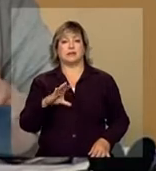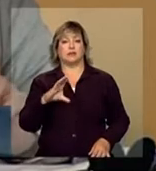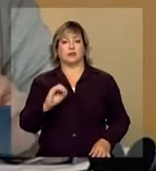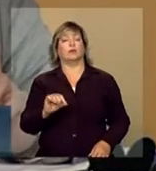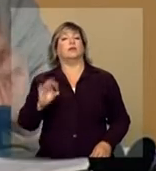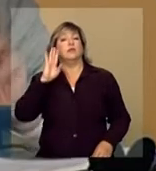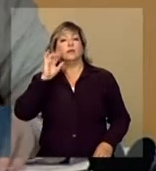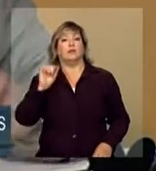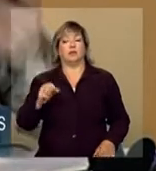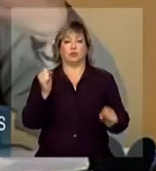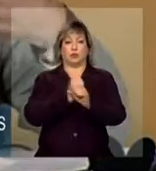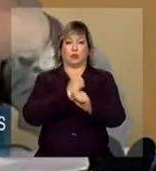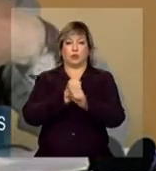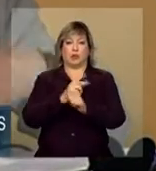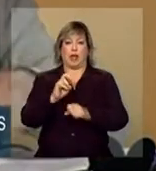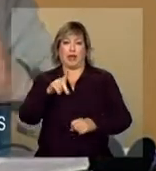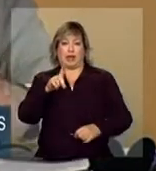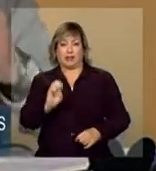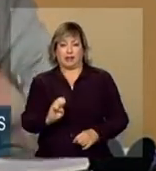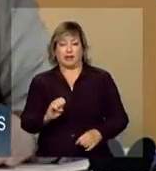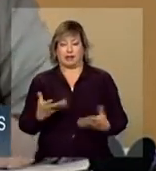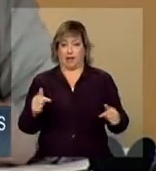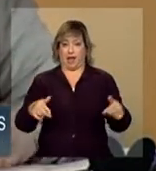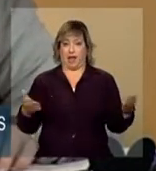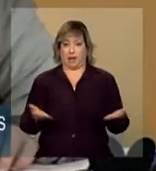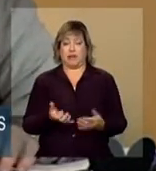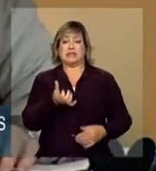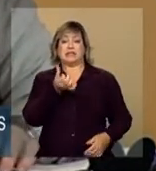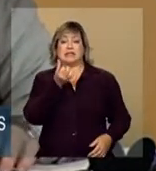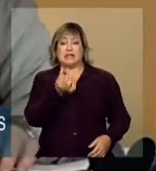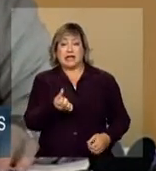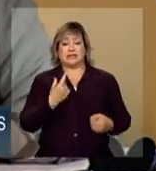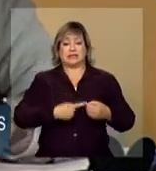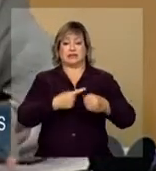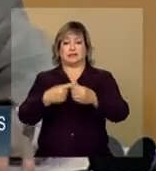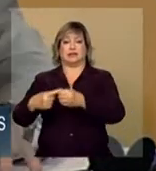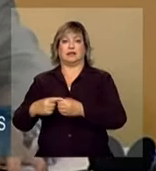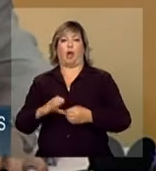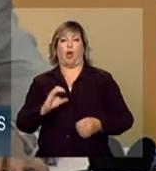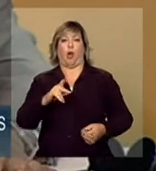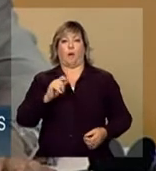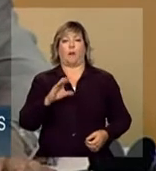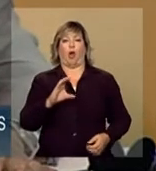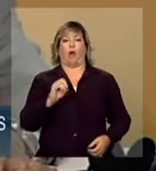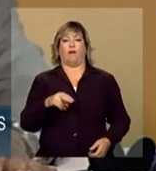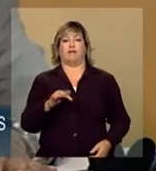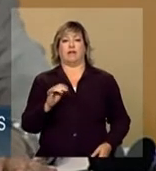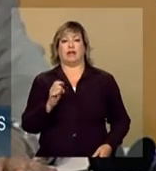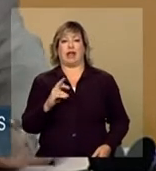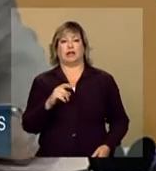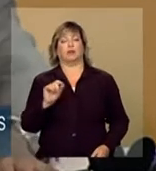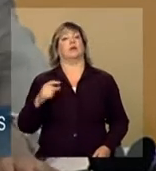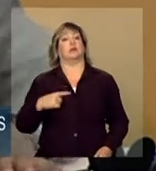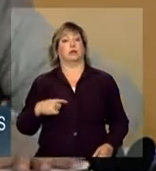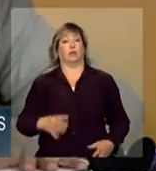para as, então agora sim, apenas 6 cidades Copa das Confederações, um grande link, né?